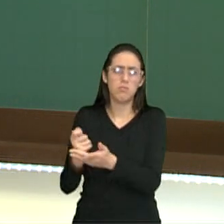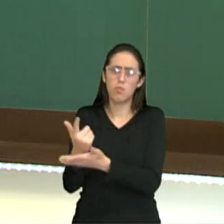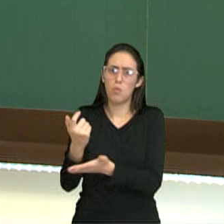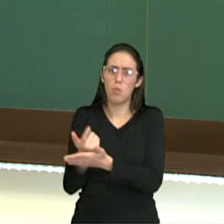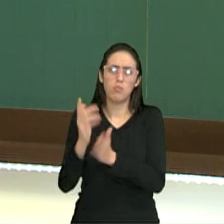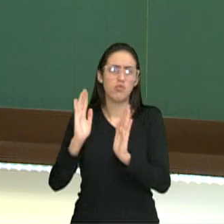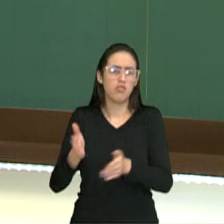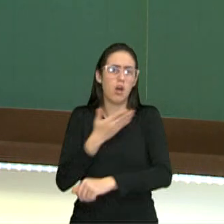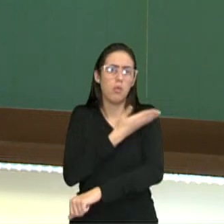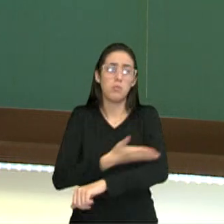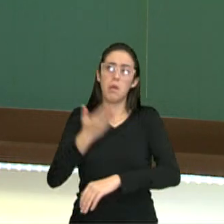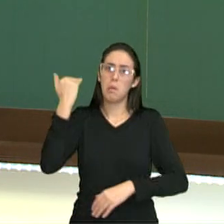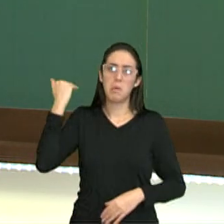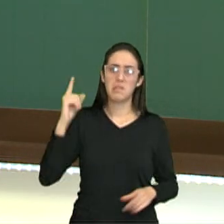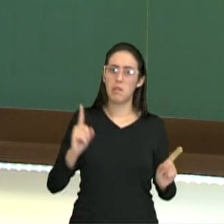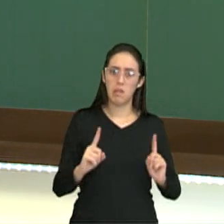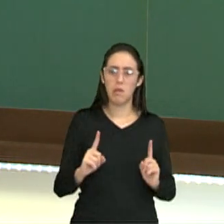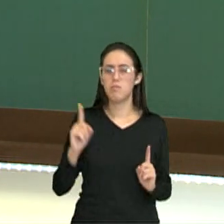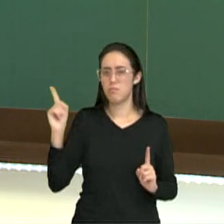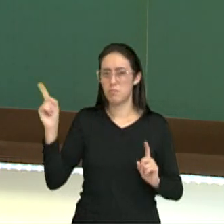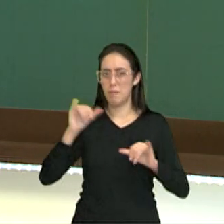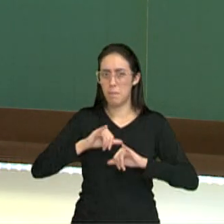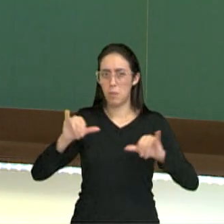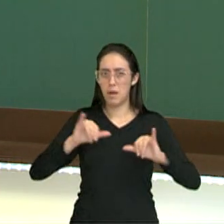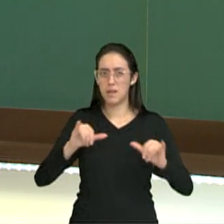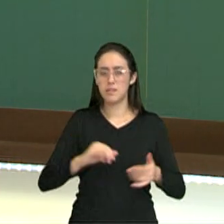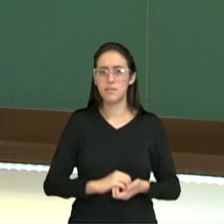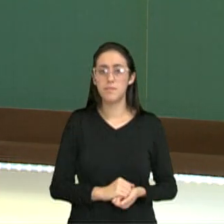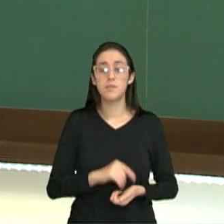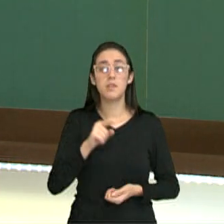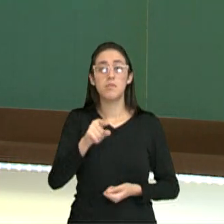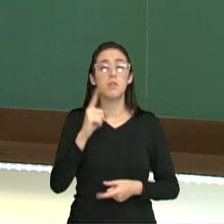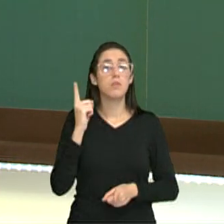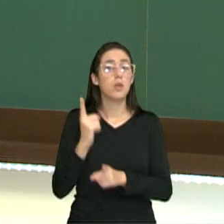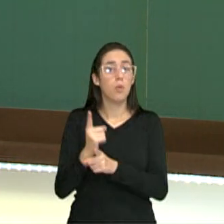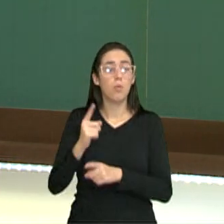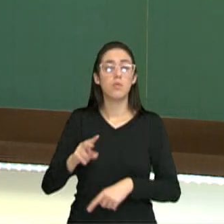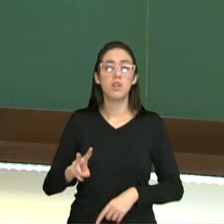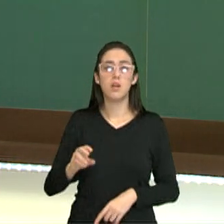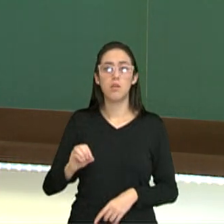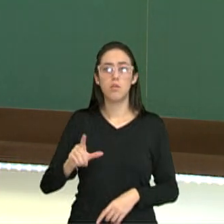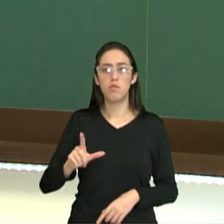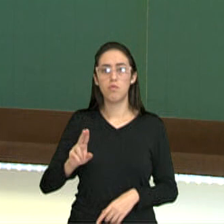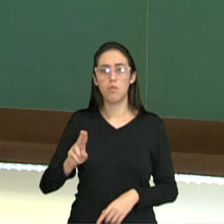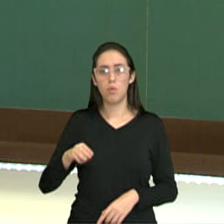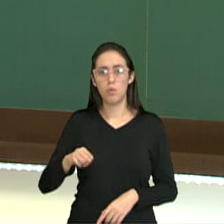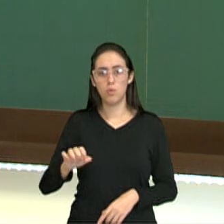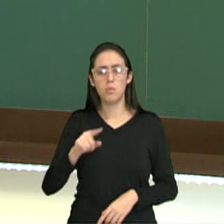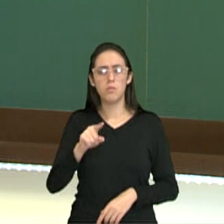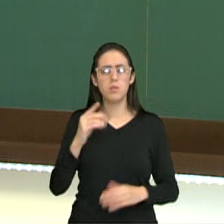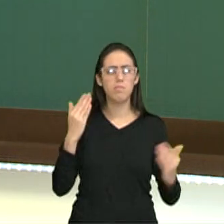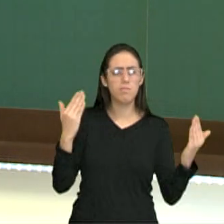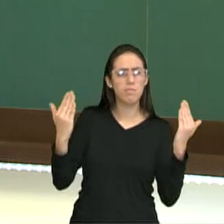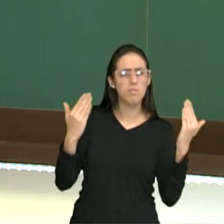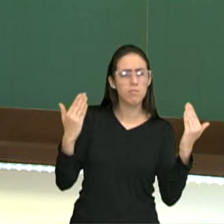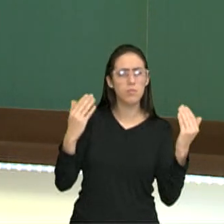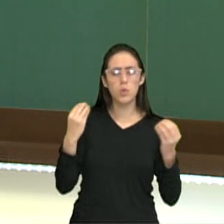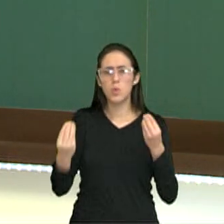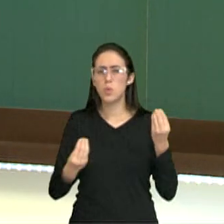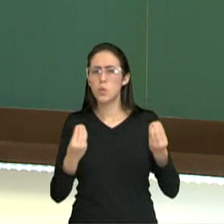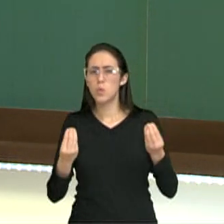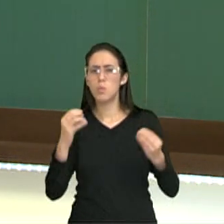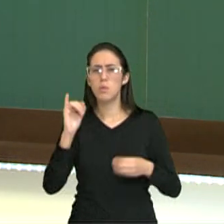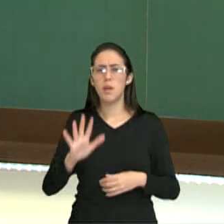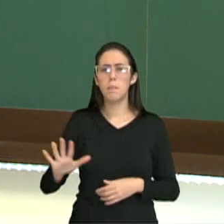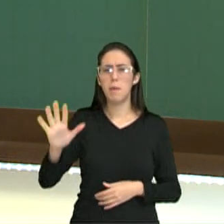né? Aqui está uma propaganda. Determine o volume e compare com a capacidade mostrada na